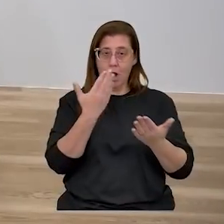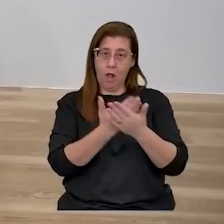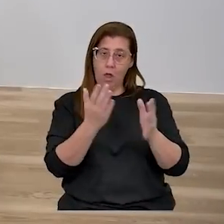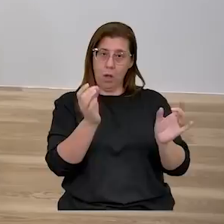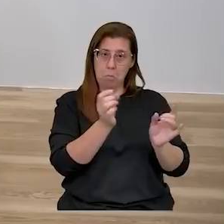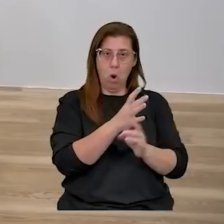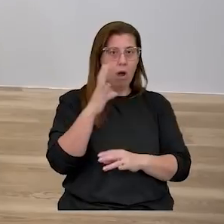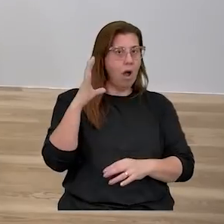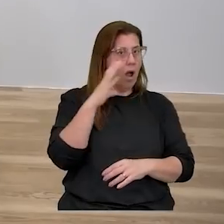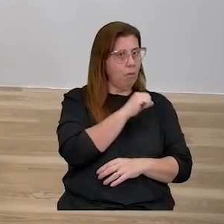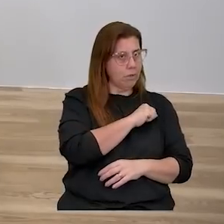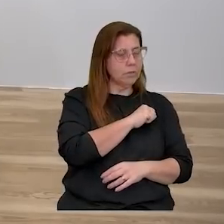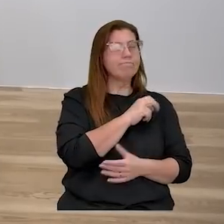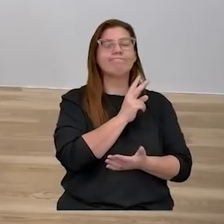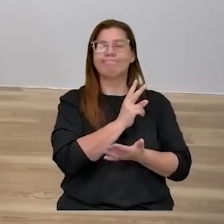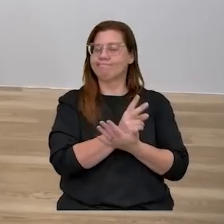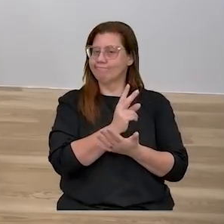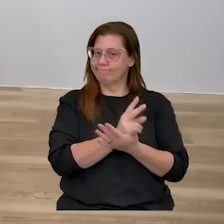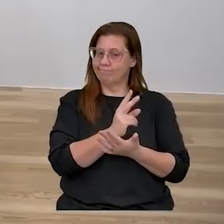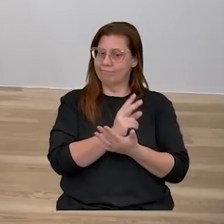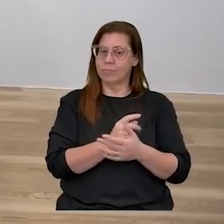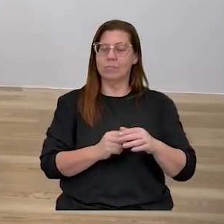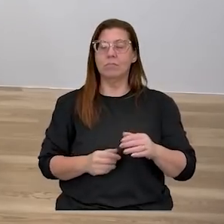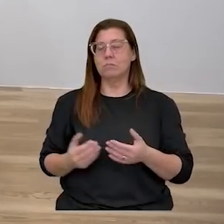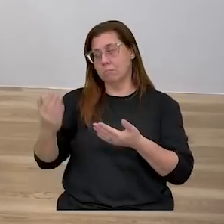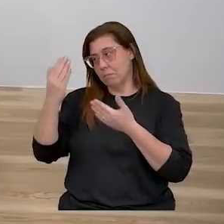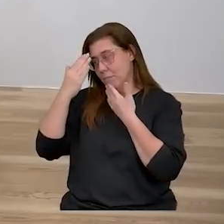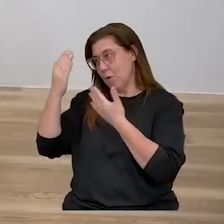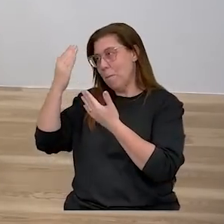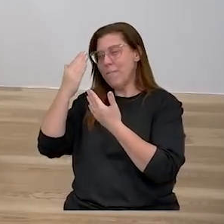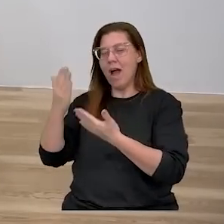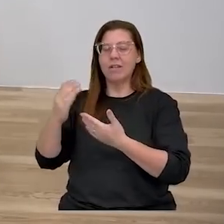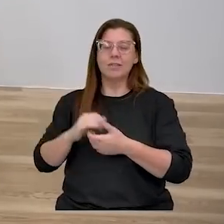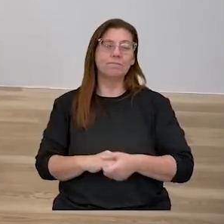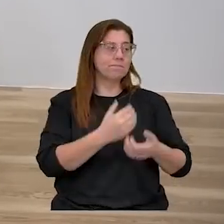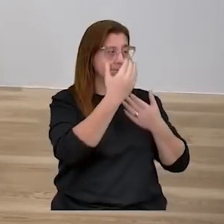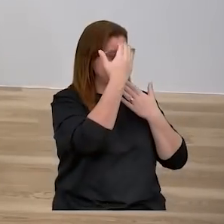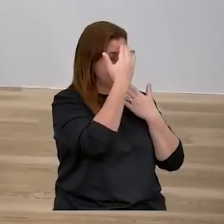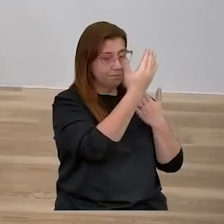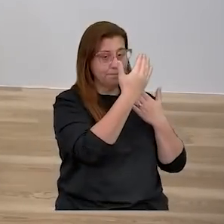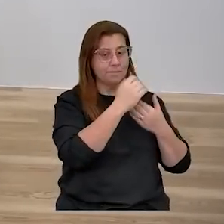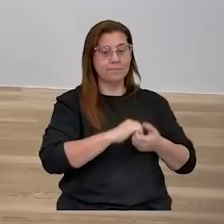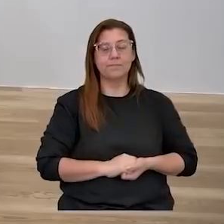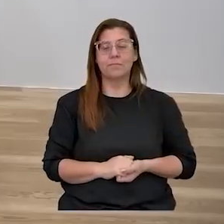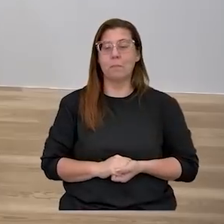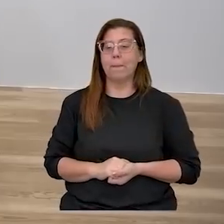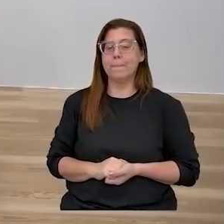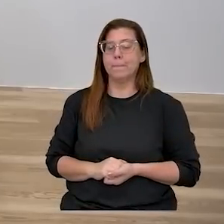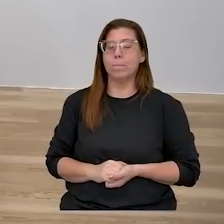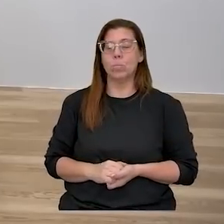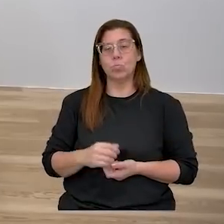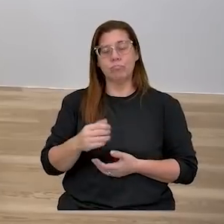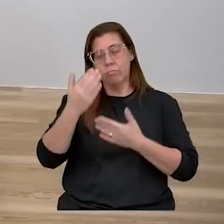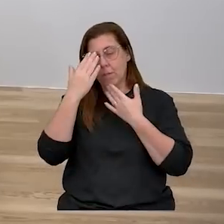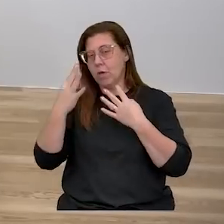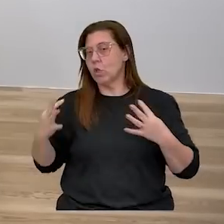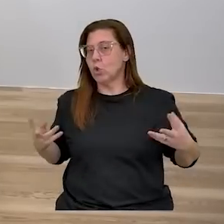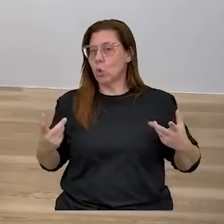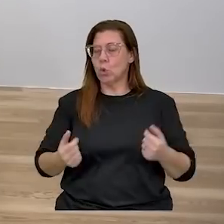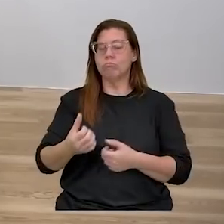melhor no lidar com a palavra também, ele vai conseguir tirar esse outro, vai desestabilizar,